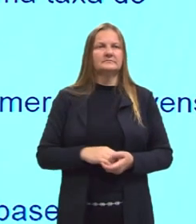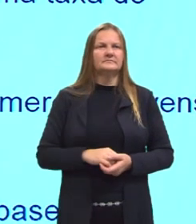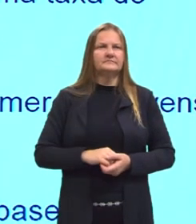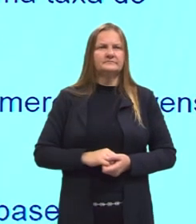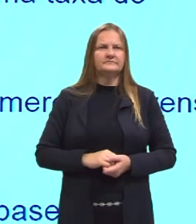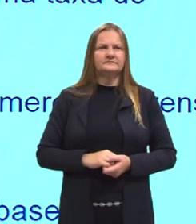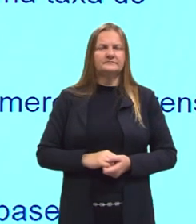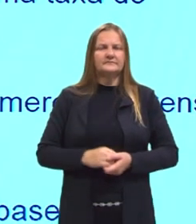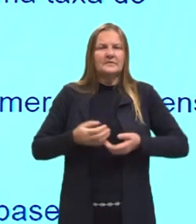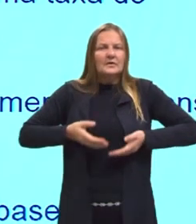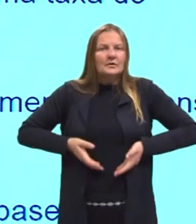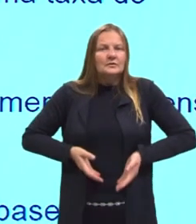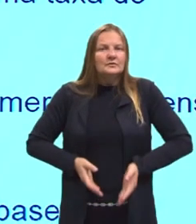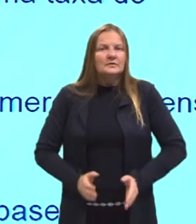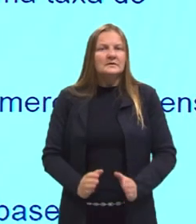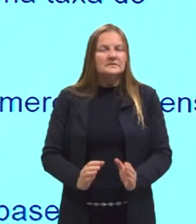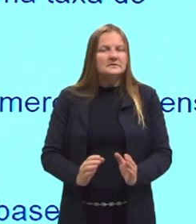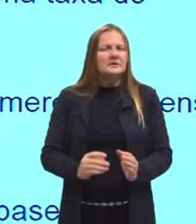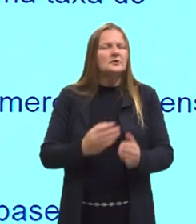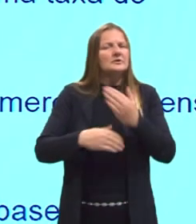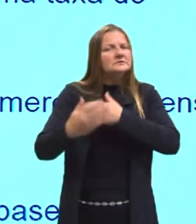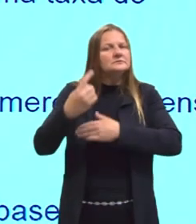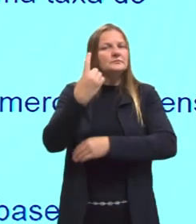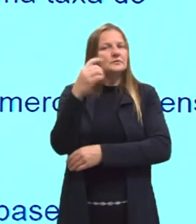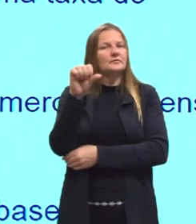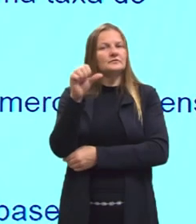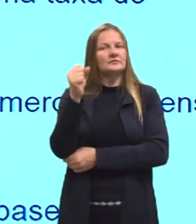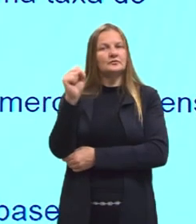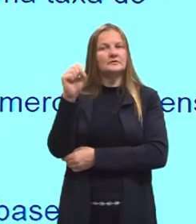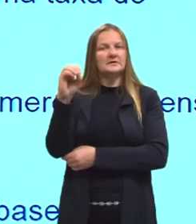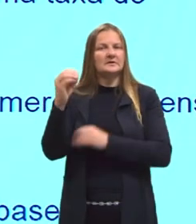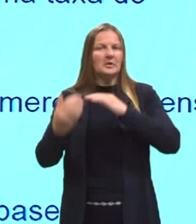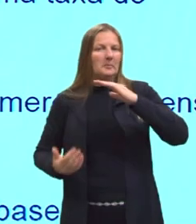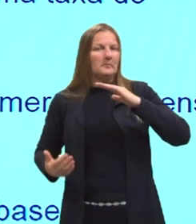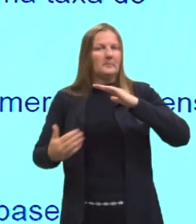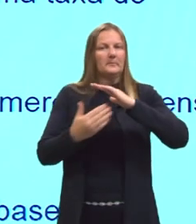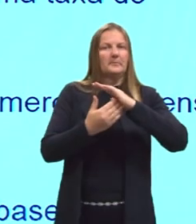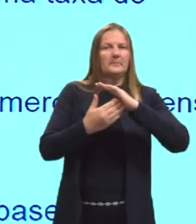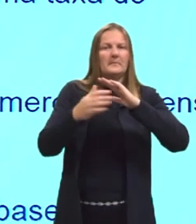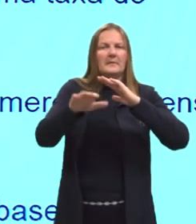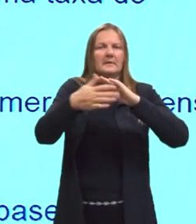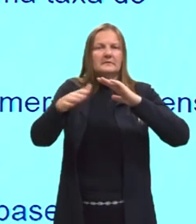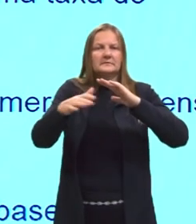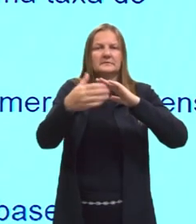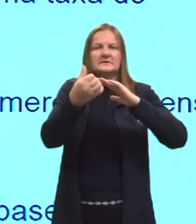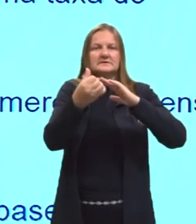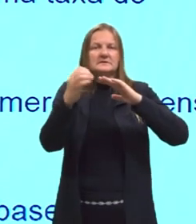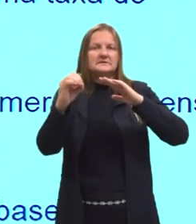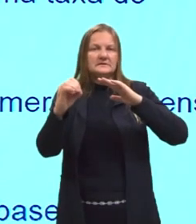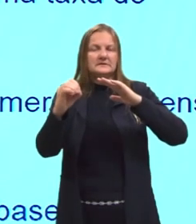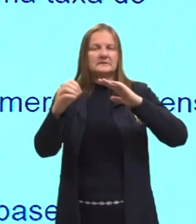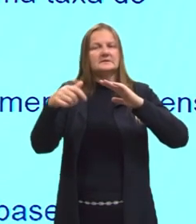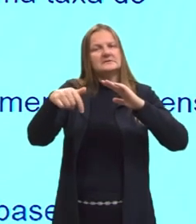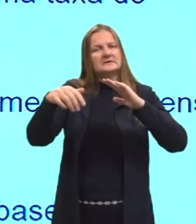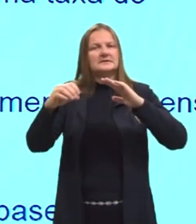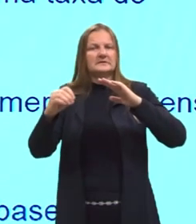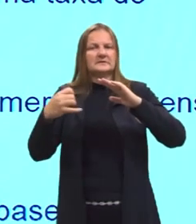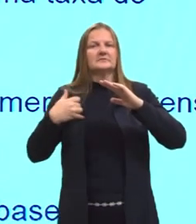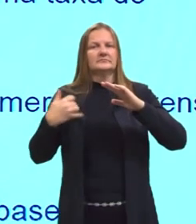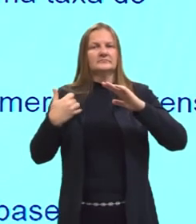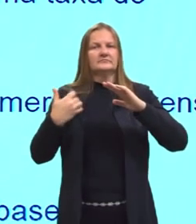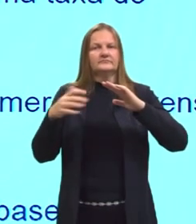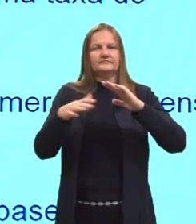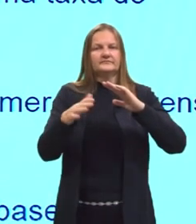quando tu nascia na da queda de 80 não esperava assim a média aí que tu chegasse a 60 70 anos